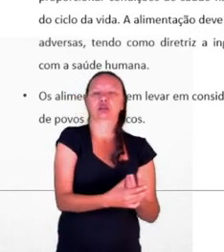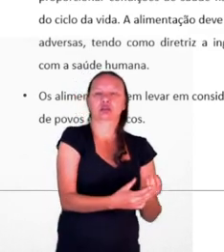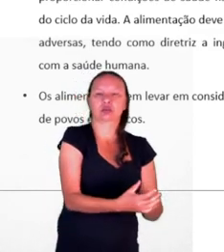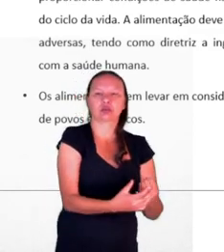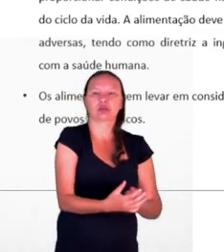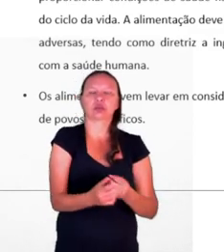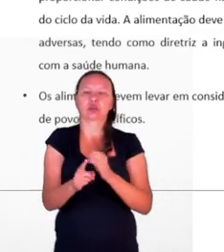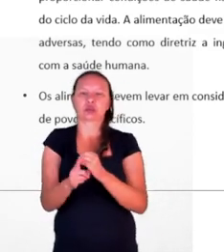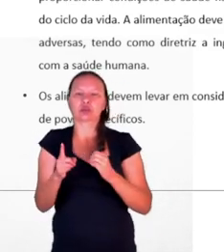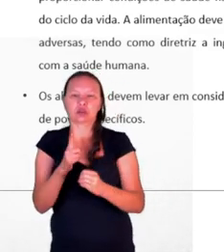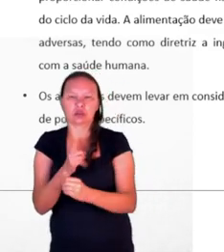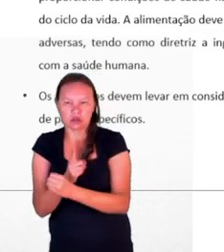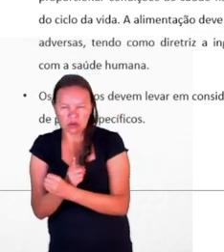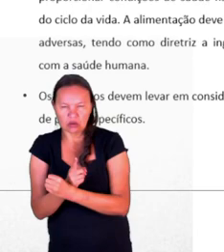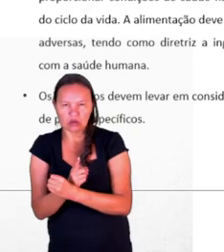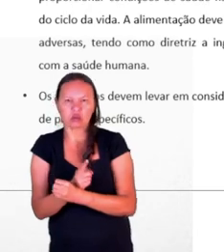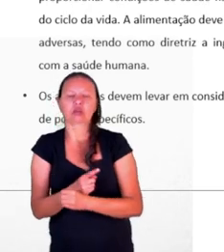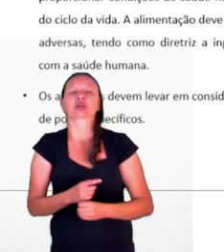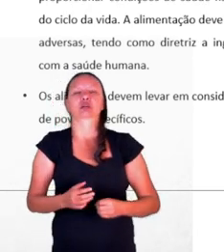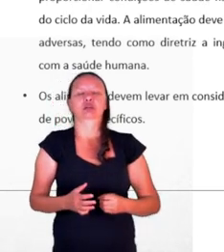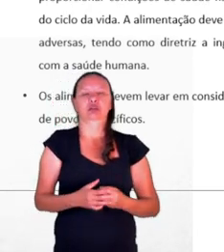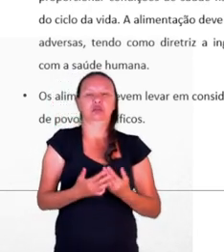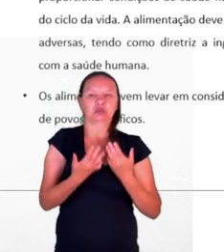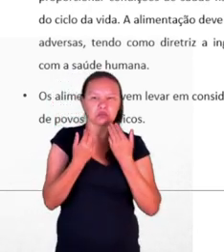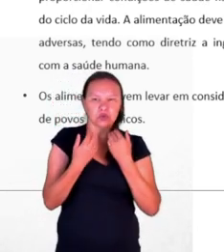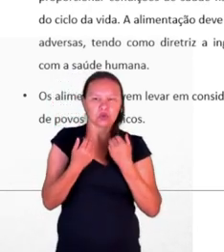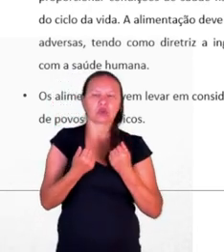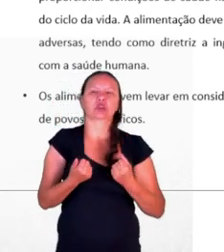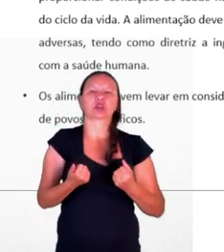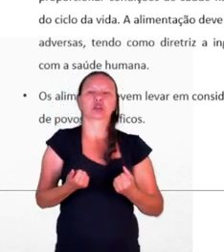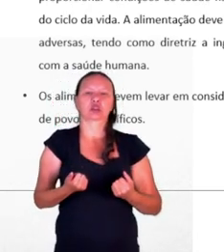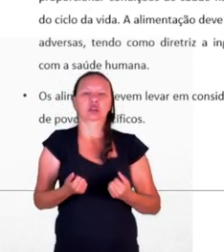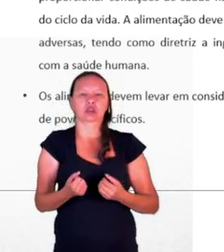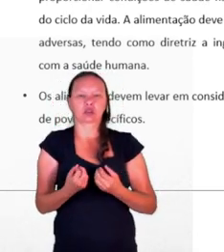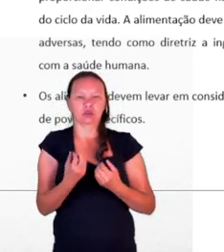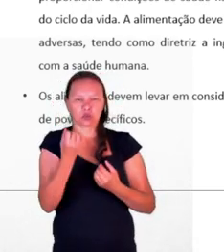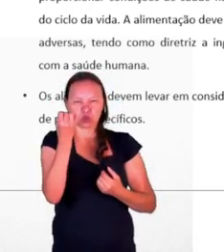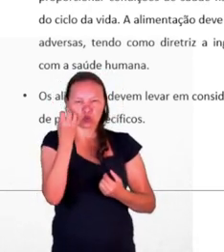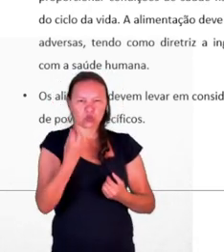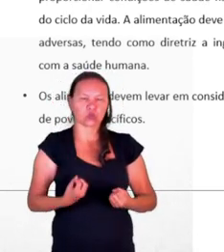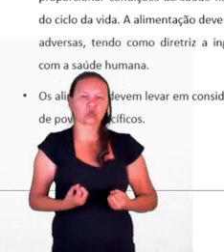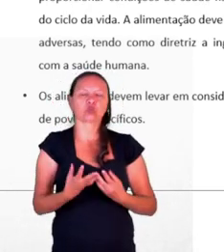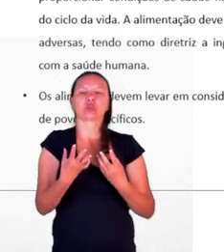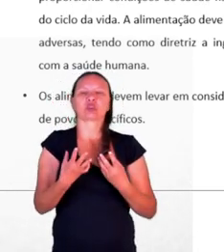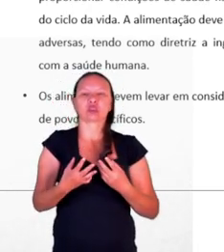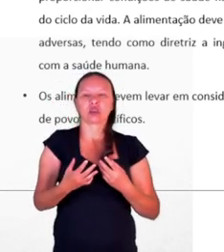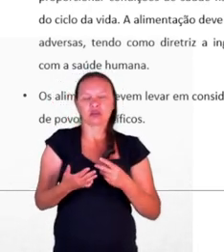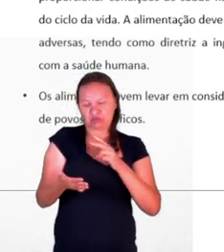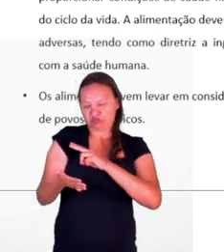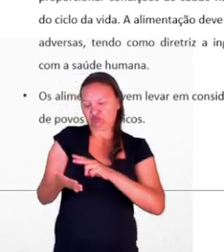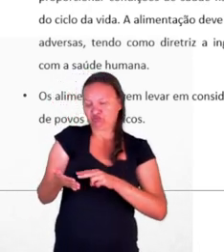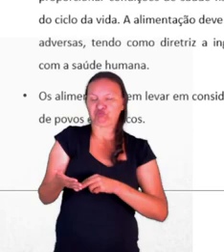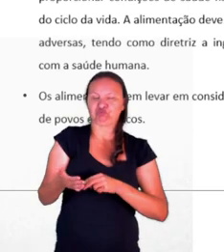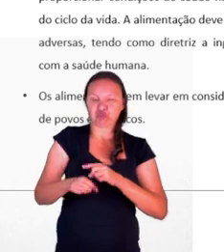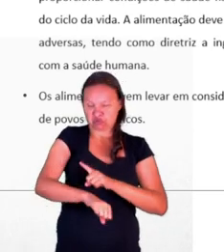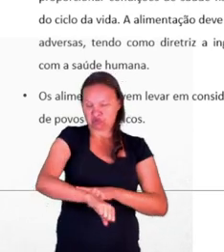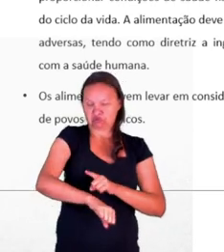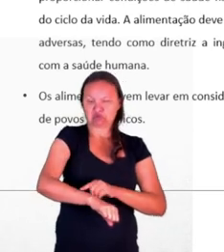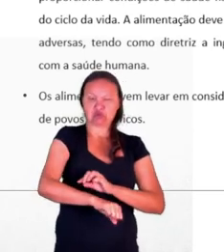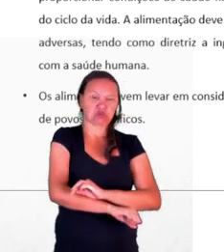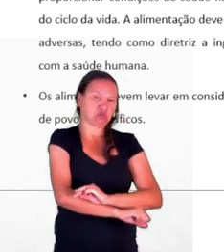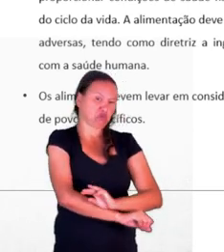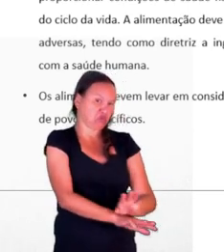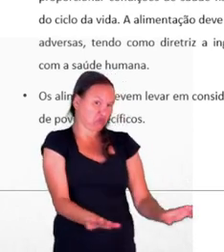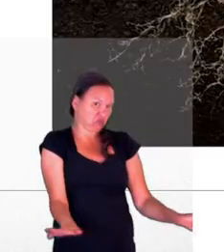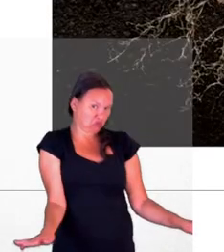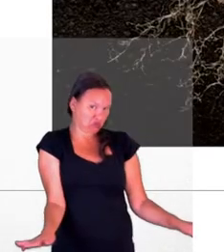sociais capaz de um aporte de nutrientes eu não vou ler porque o tempo já tá se esgotando mas esses